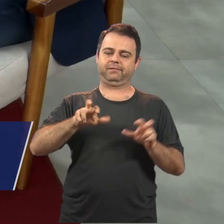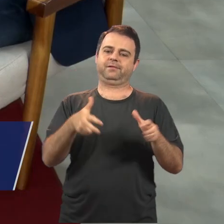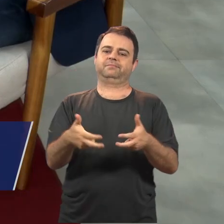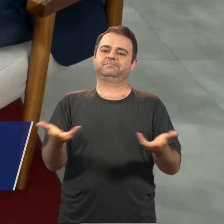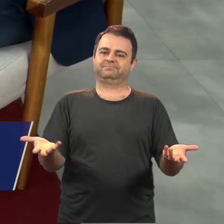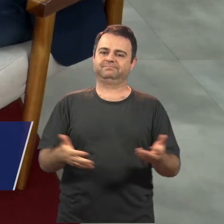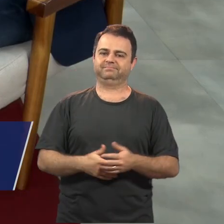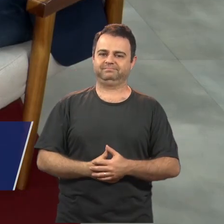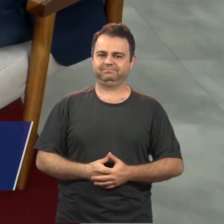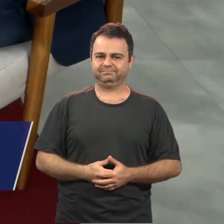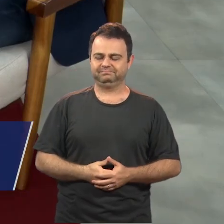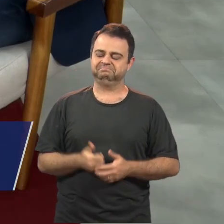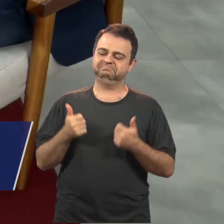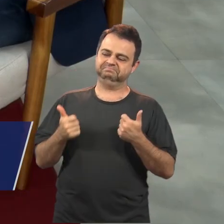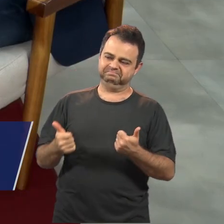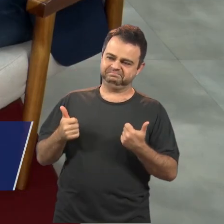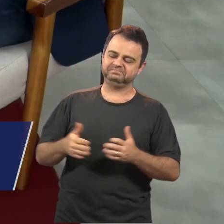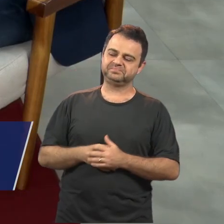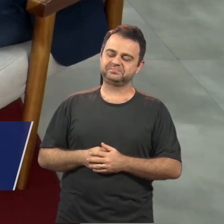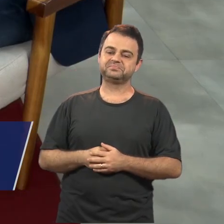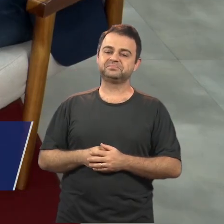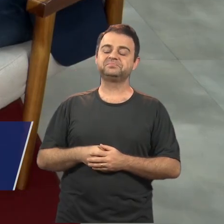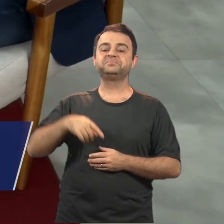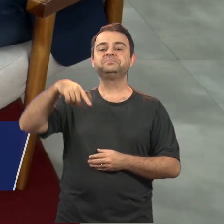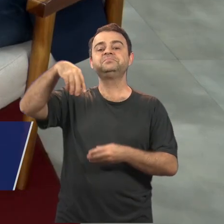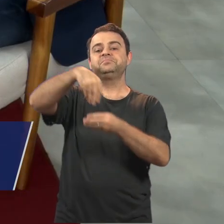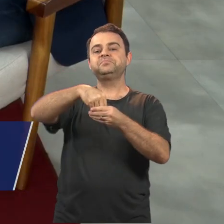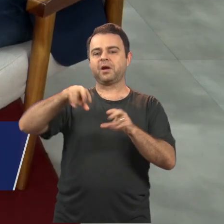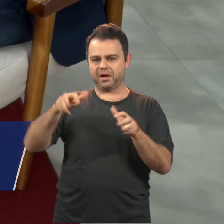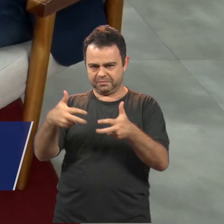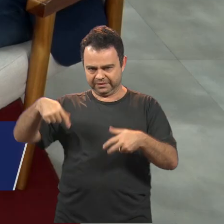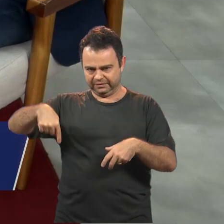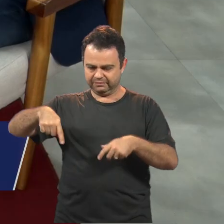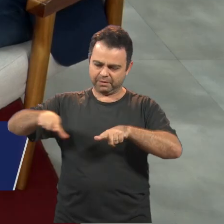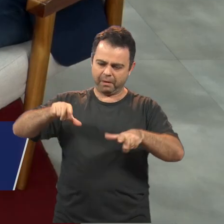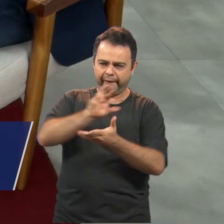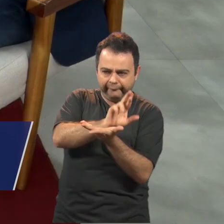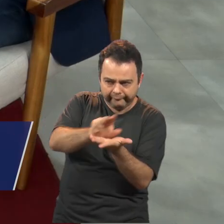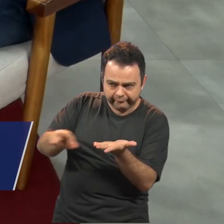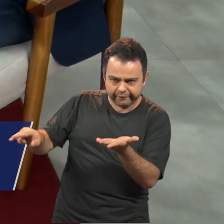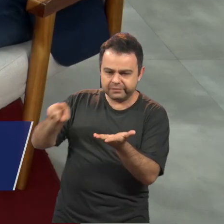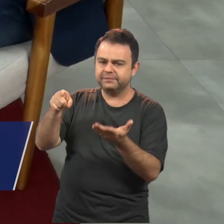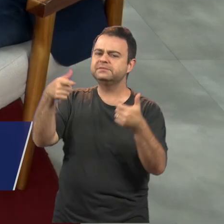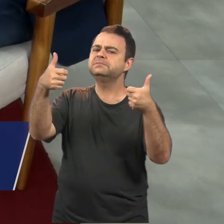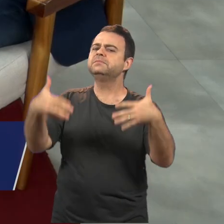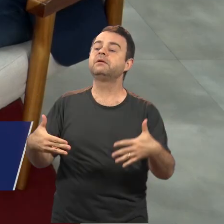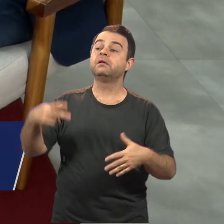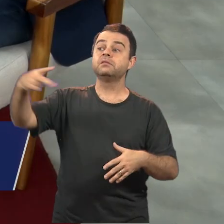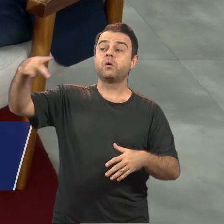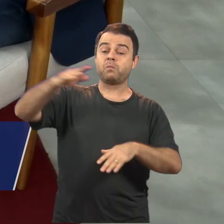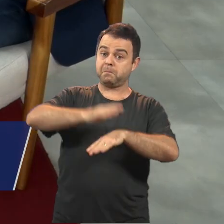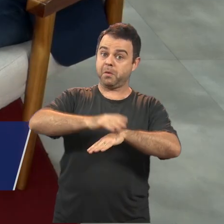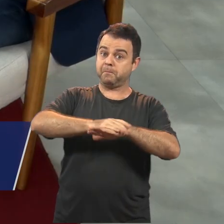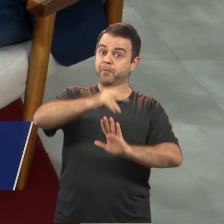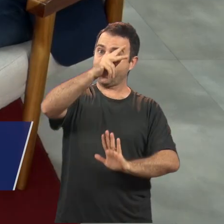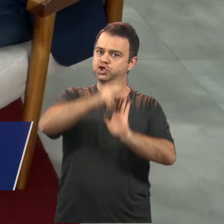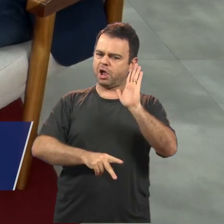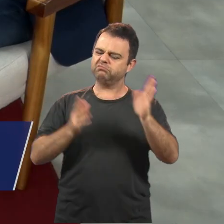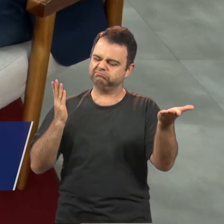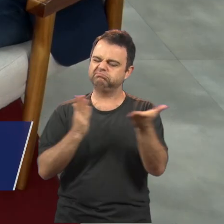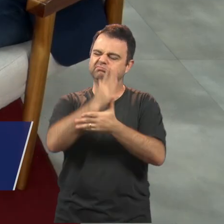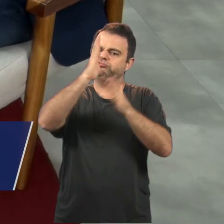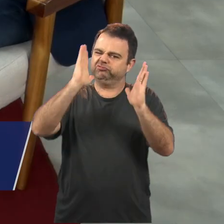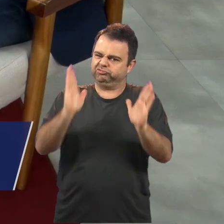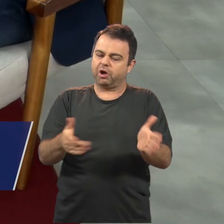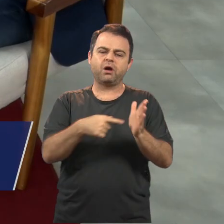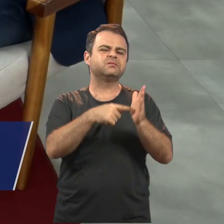certeza. Bom, falando então sobre os seus trabalhos aqui na Câmara, gostaria que o senhor comentasse sobre um projeto que foi aprovado recentemente, que